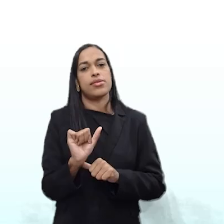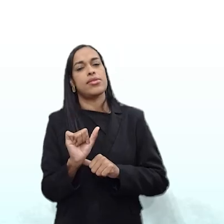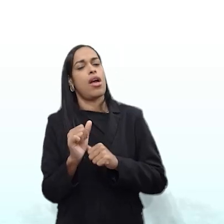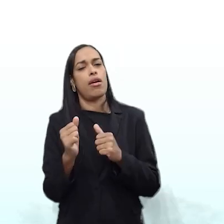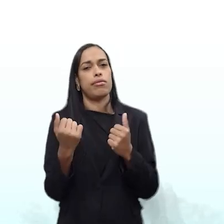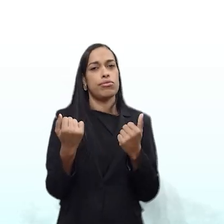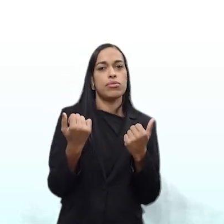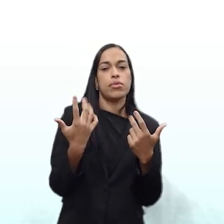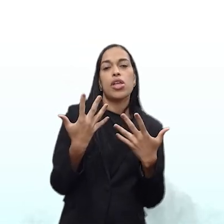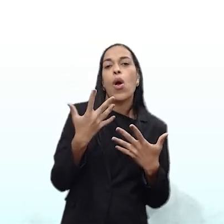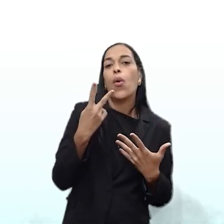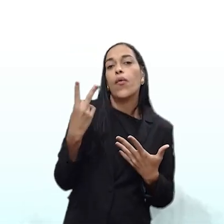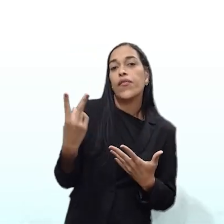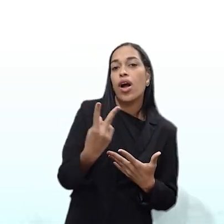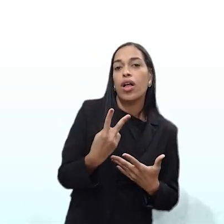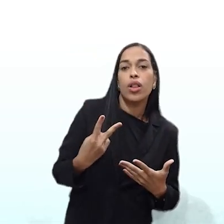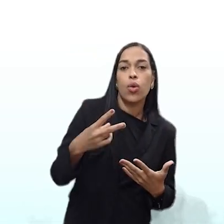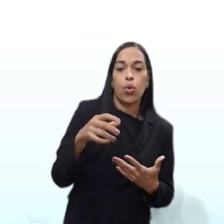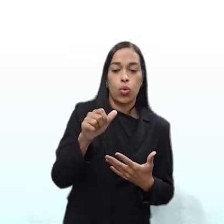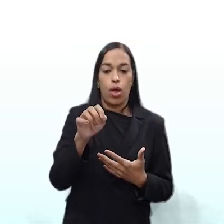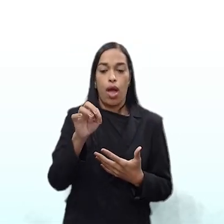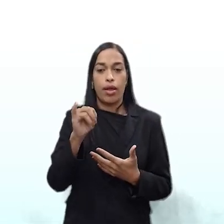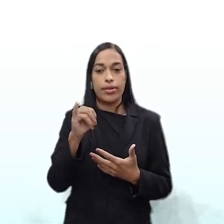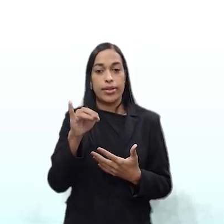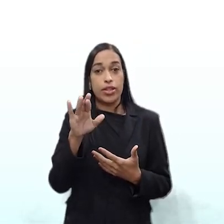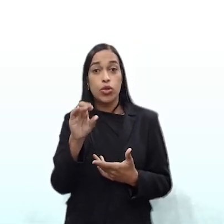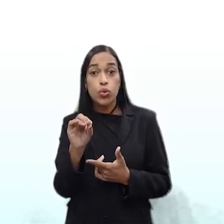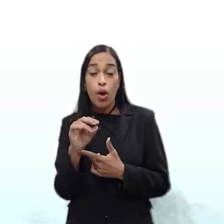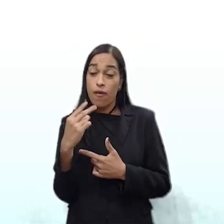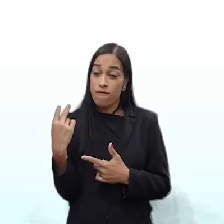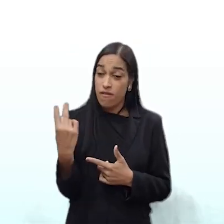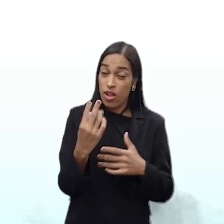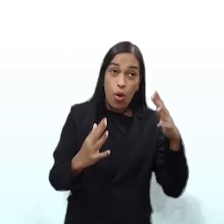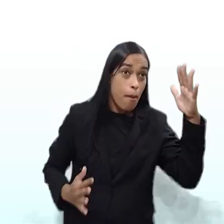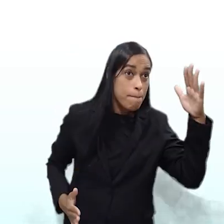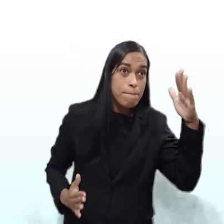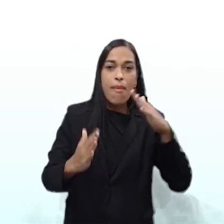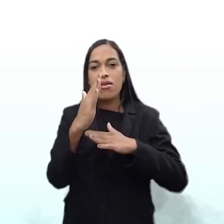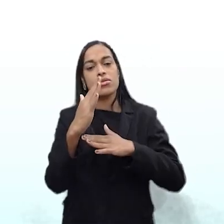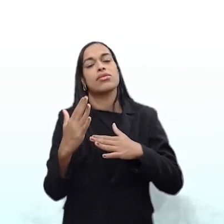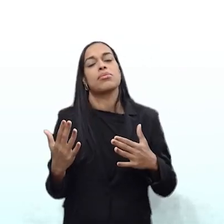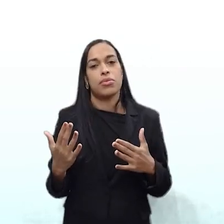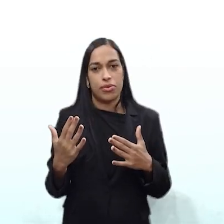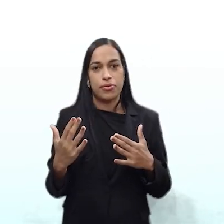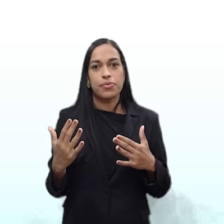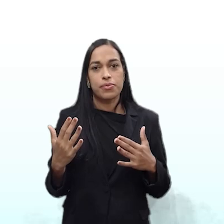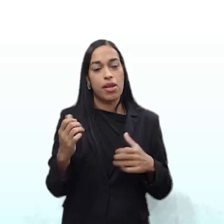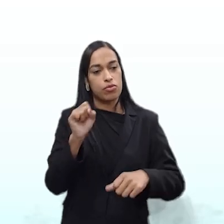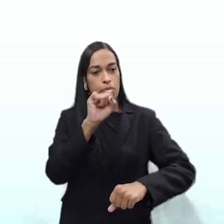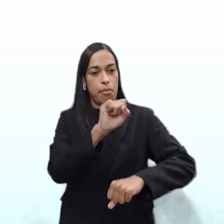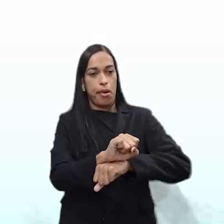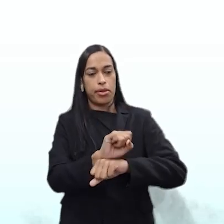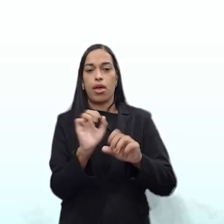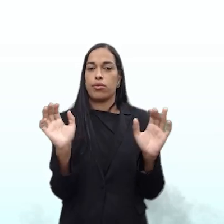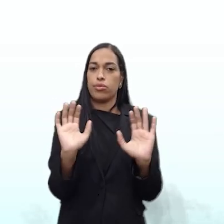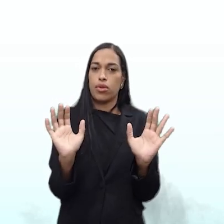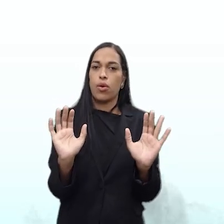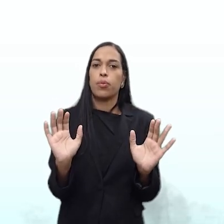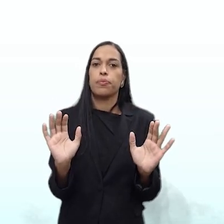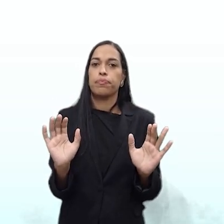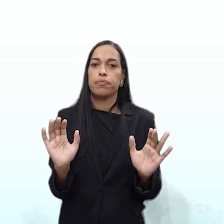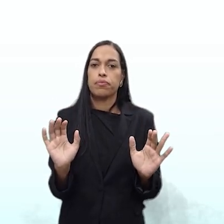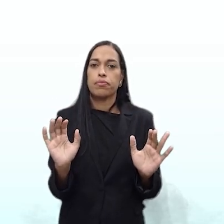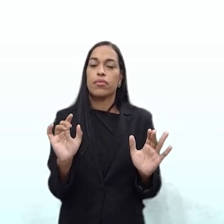valor do atrito, mas sim o valor máximo que o atrito pode atingir. Já o atrito cinético, não. Dessa maneira, a gente